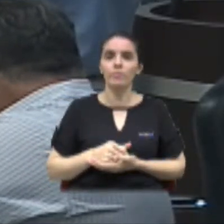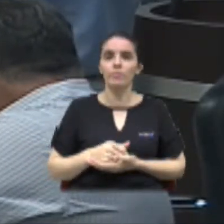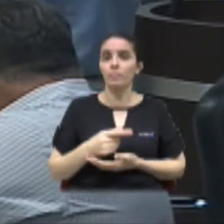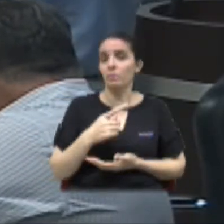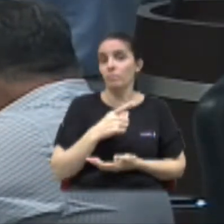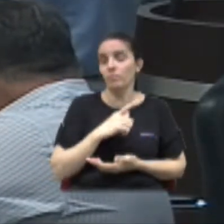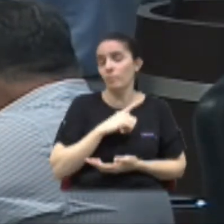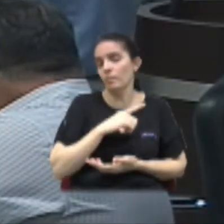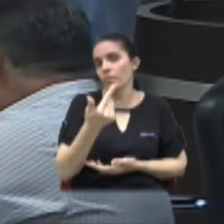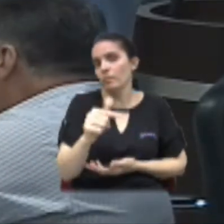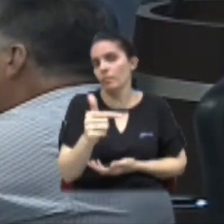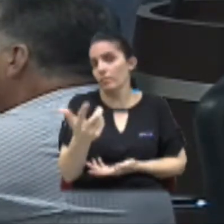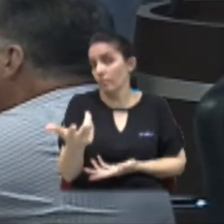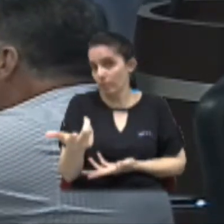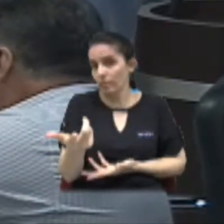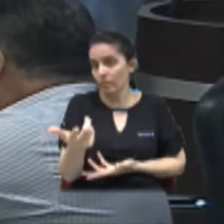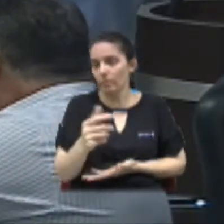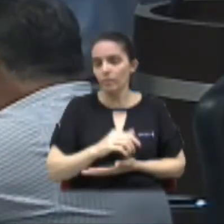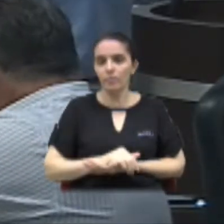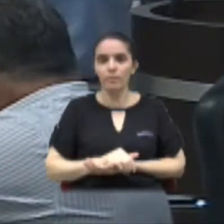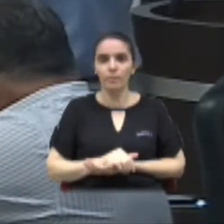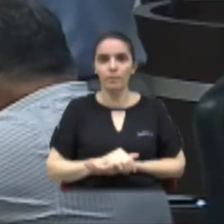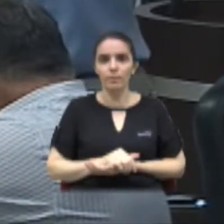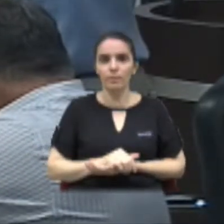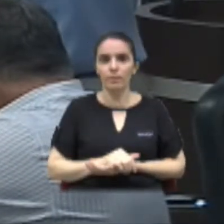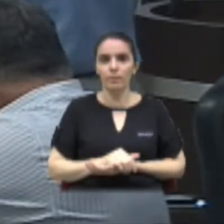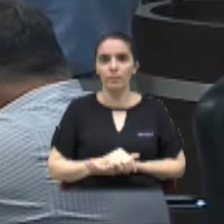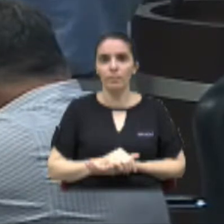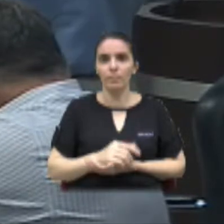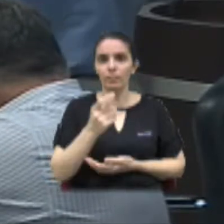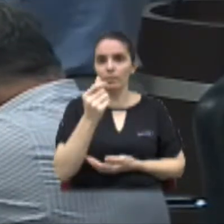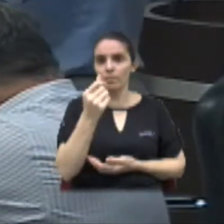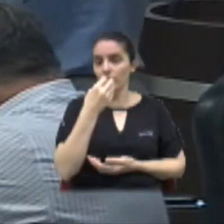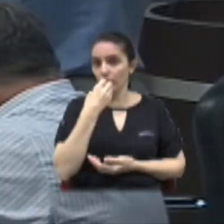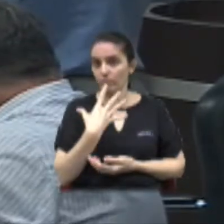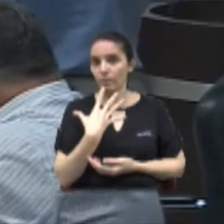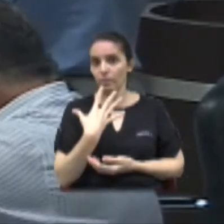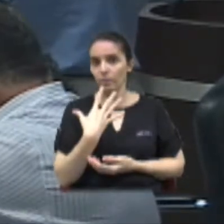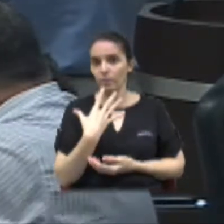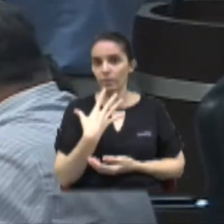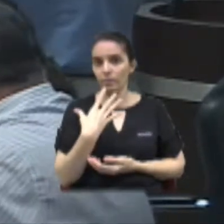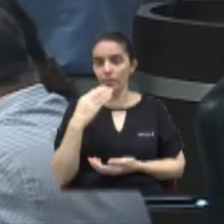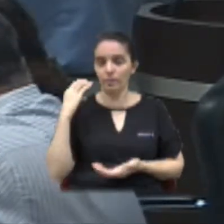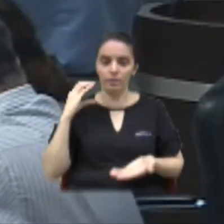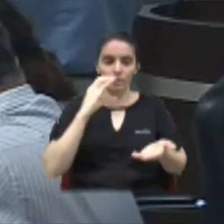é a principal, que é o foco é a população, o desenvolvimento. E o voto é igual para todo